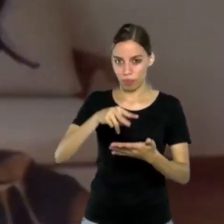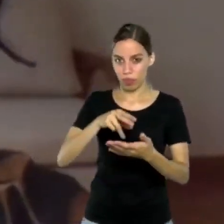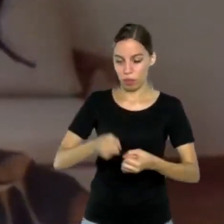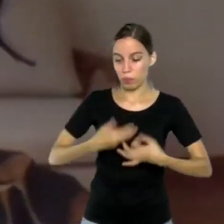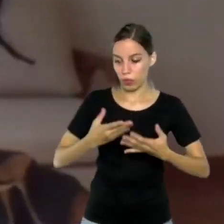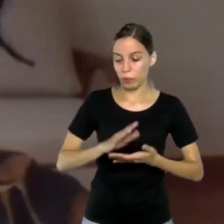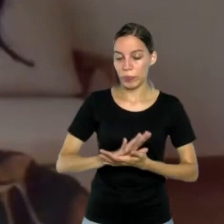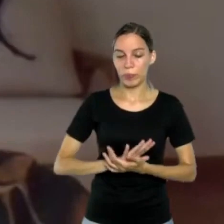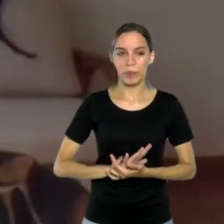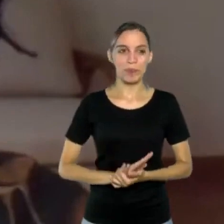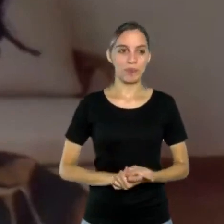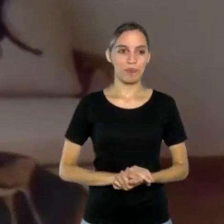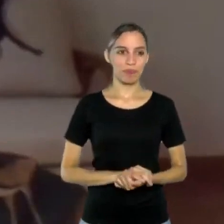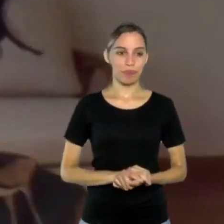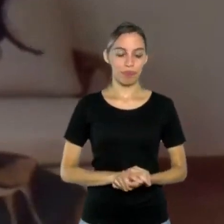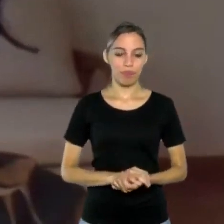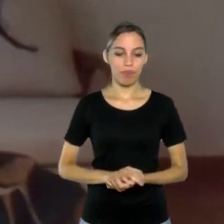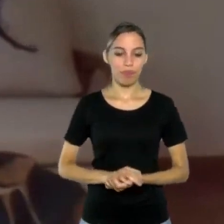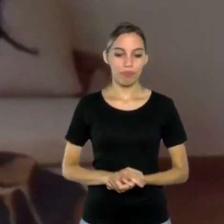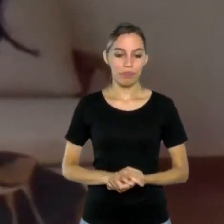Vou ler o trecho final dele.